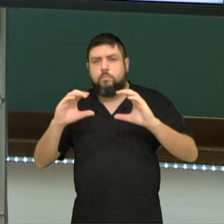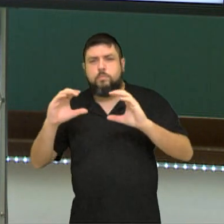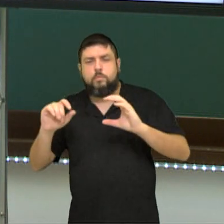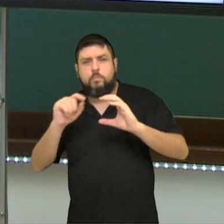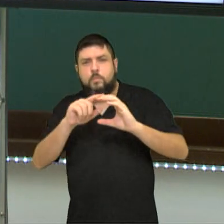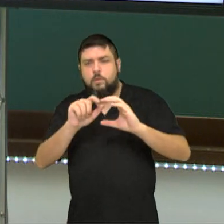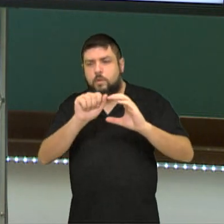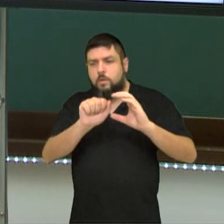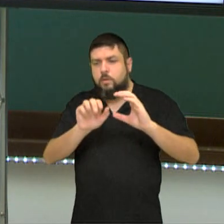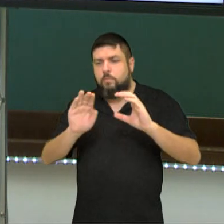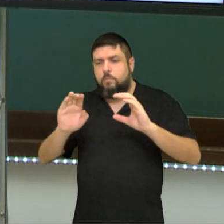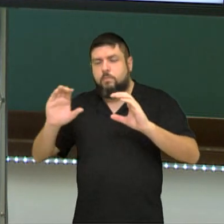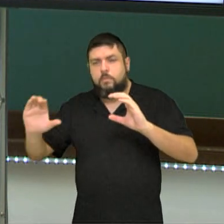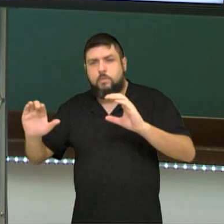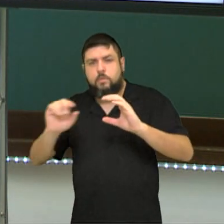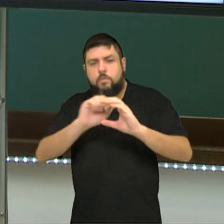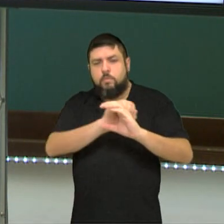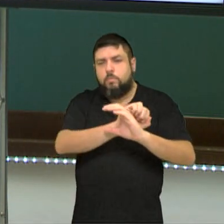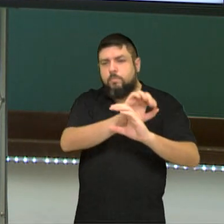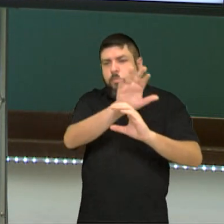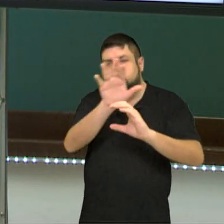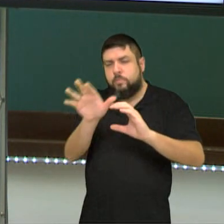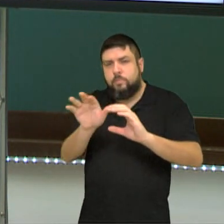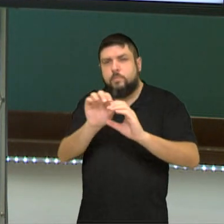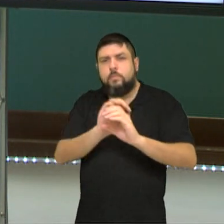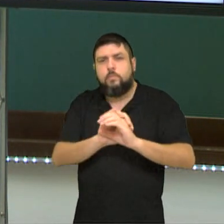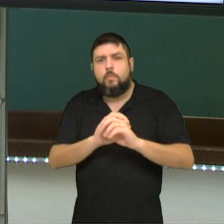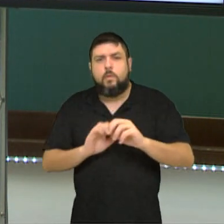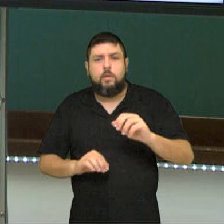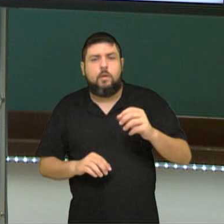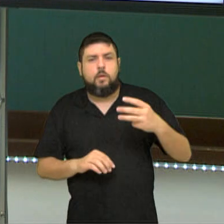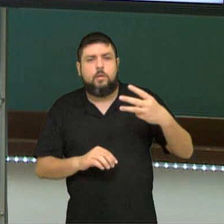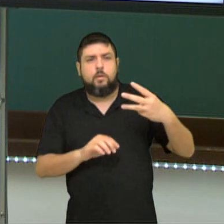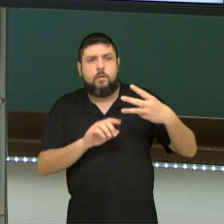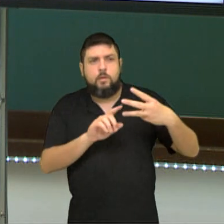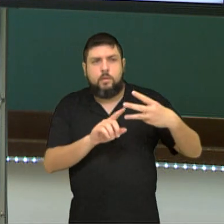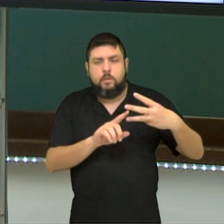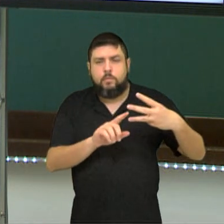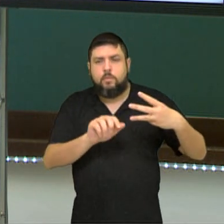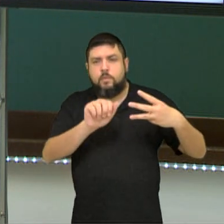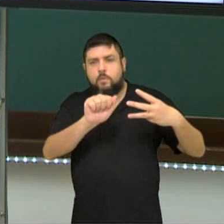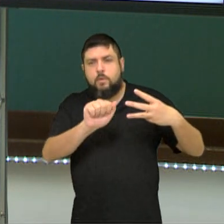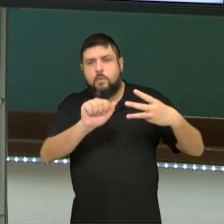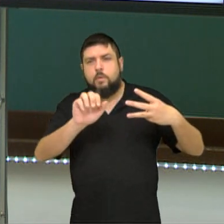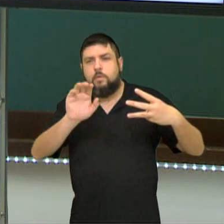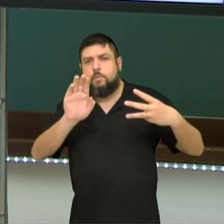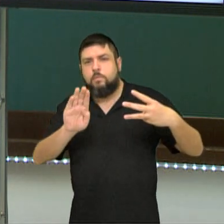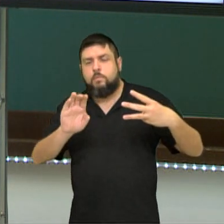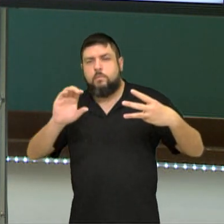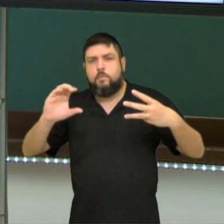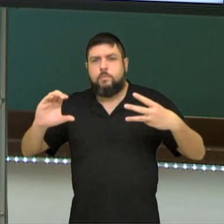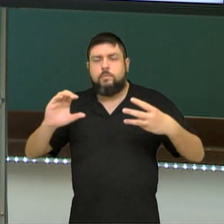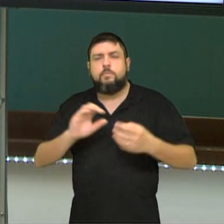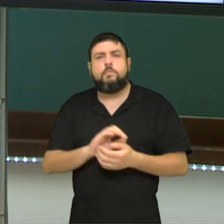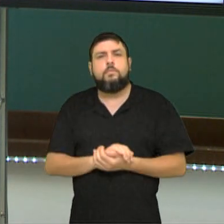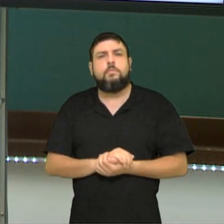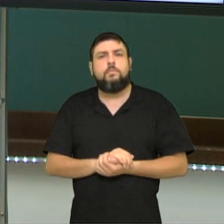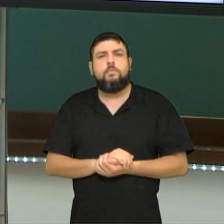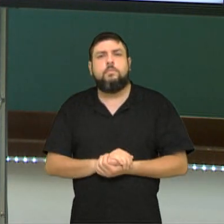multiplicação distributiva. 3 vezes A, 3A, mais 3 vezes B, 3B, mais 3 vezes C,